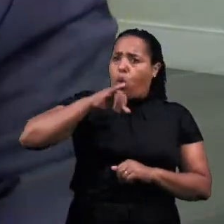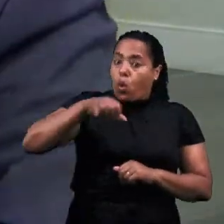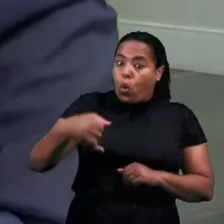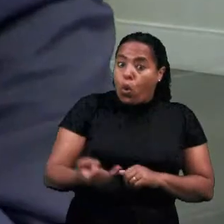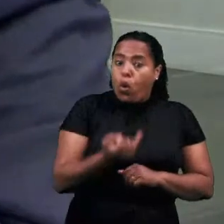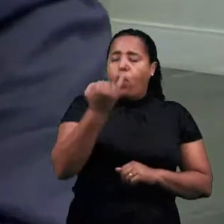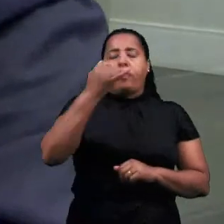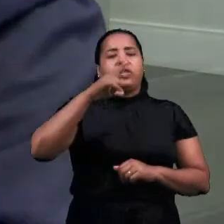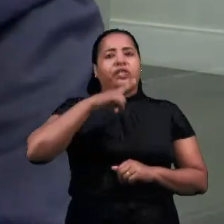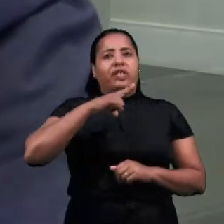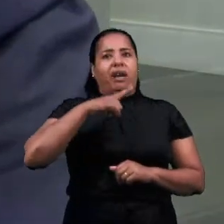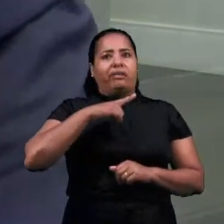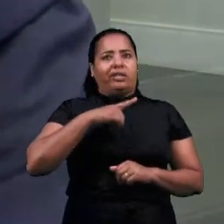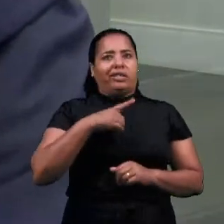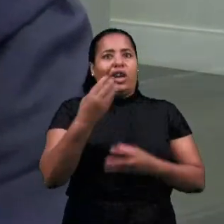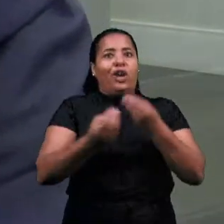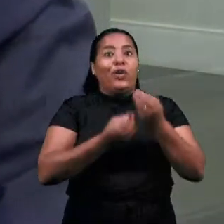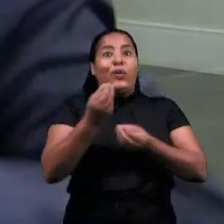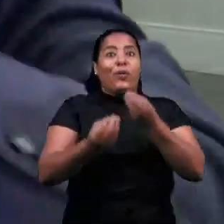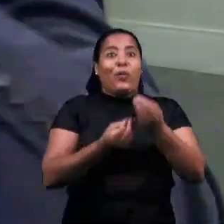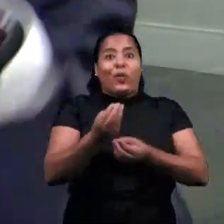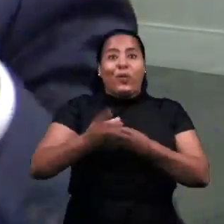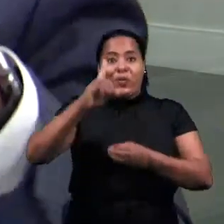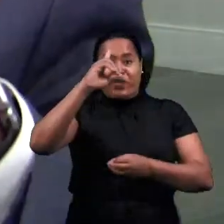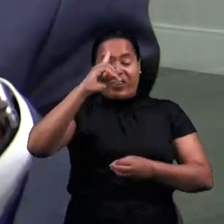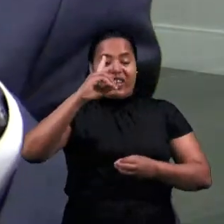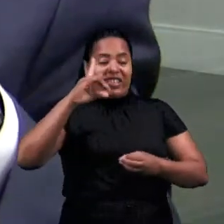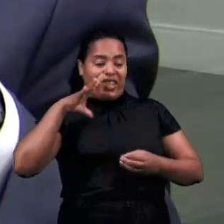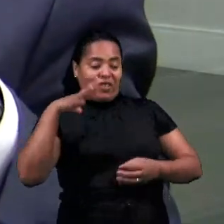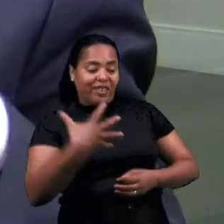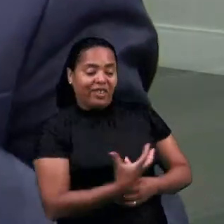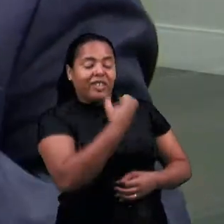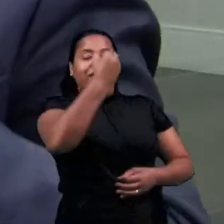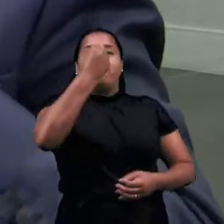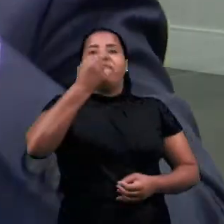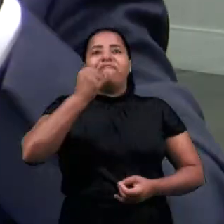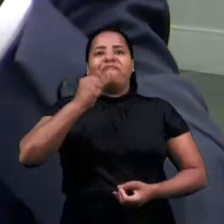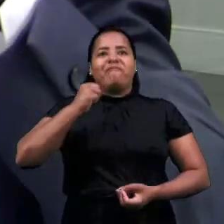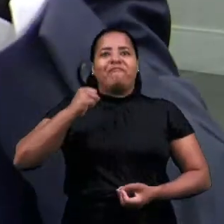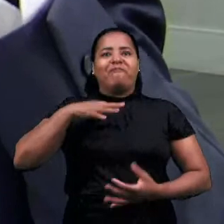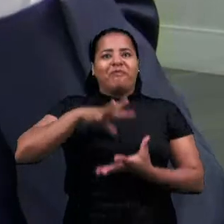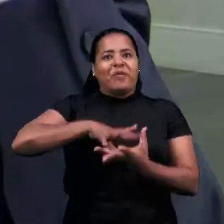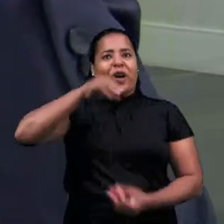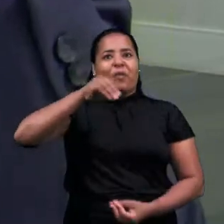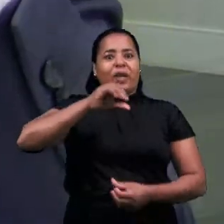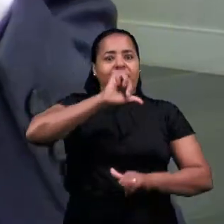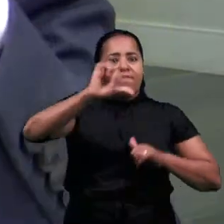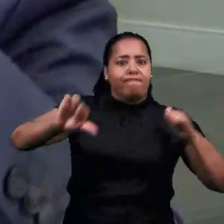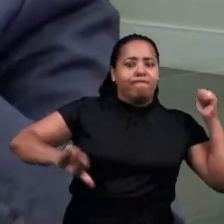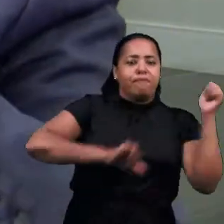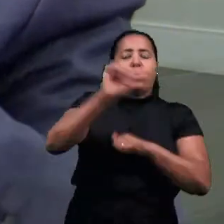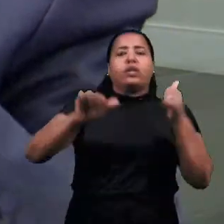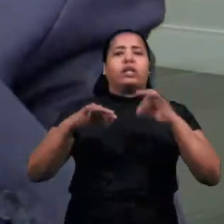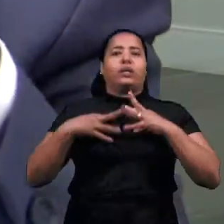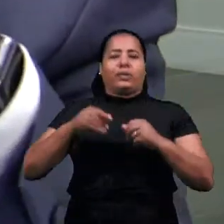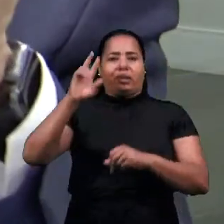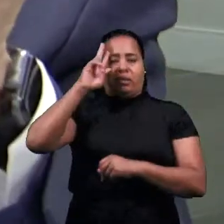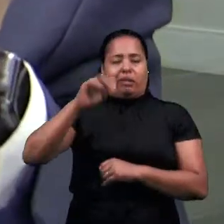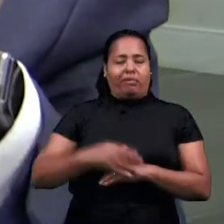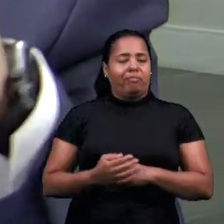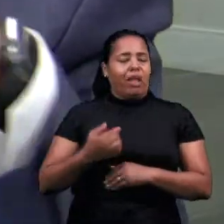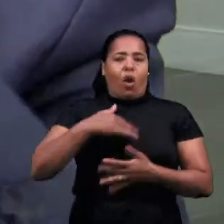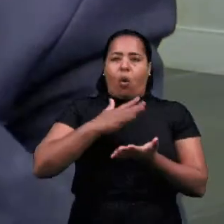que o resgate de Deus faz numa alma, muda a história toda. E dali eu comecei a despertar para